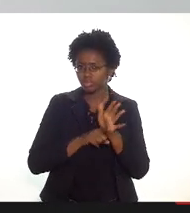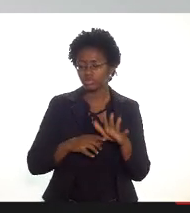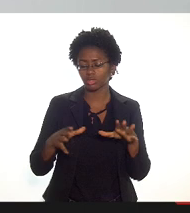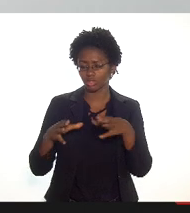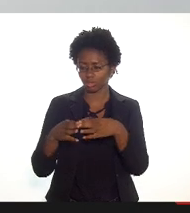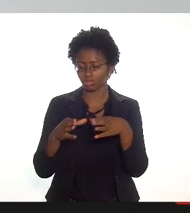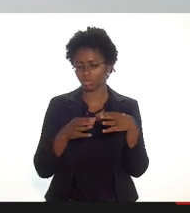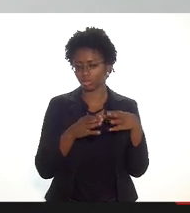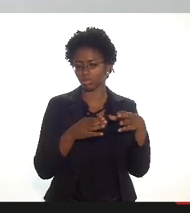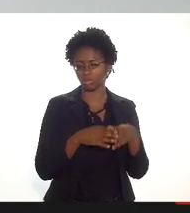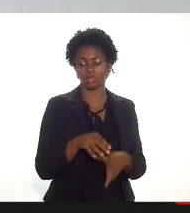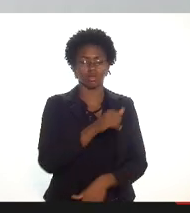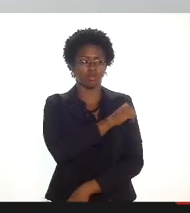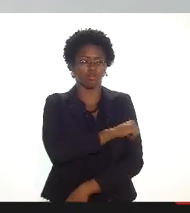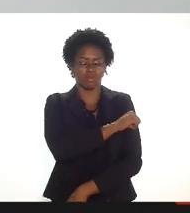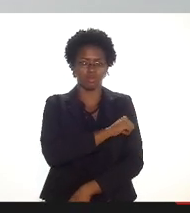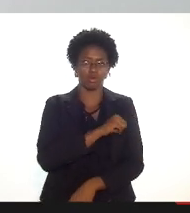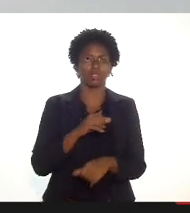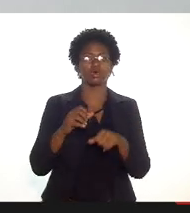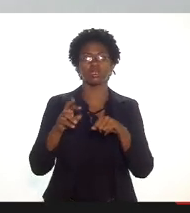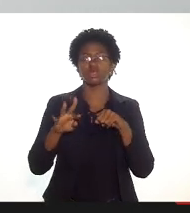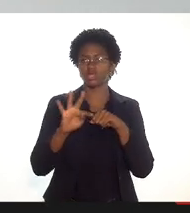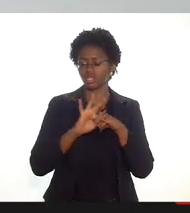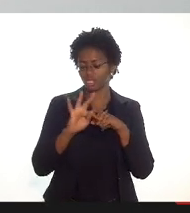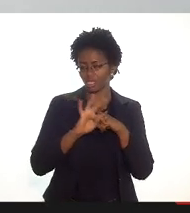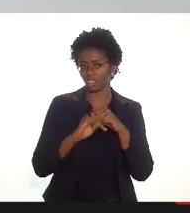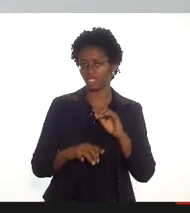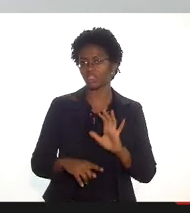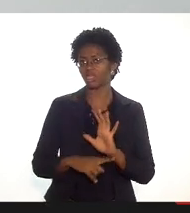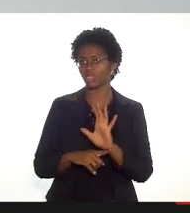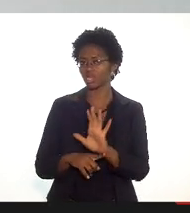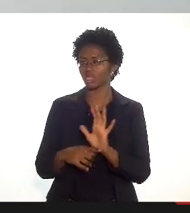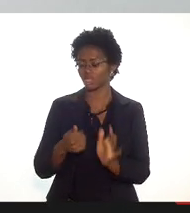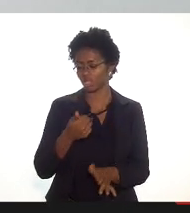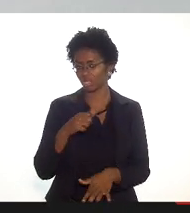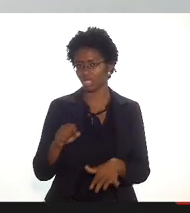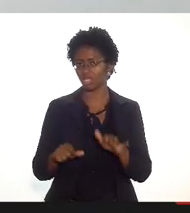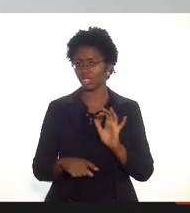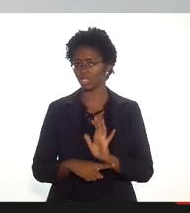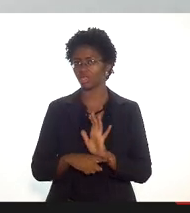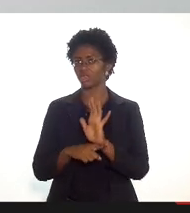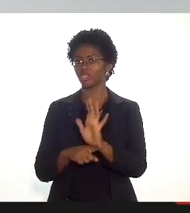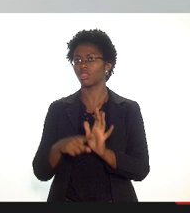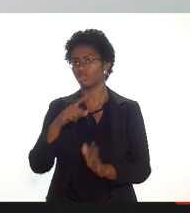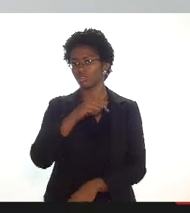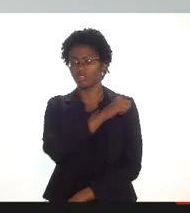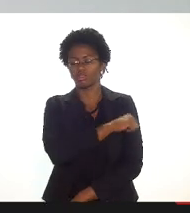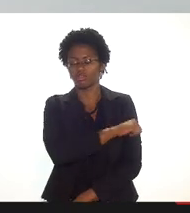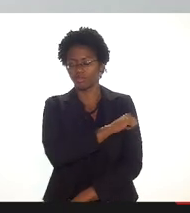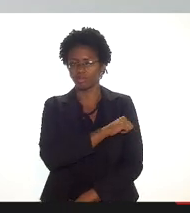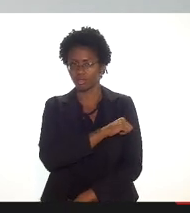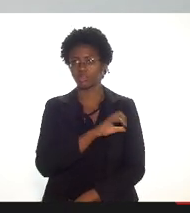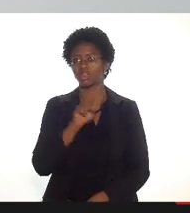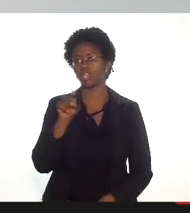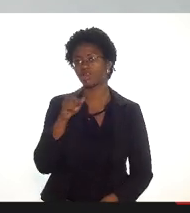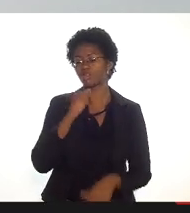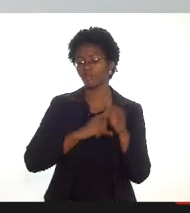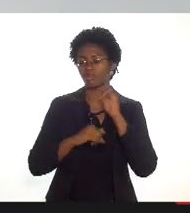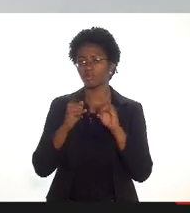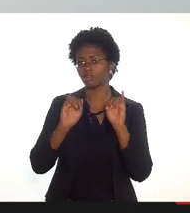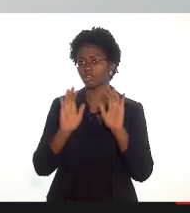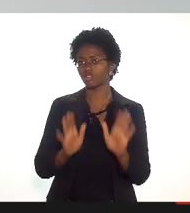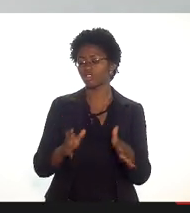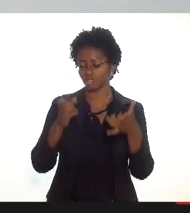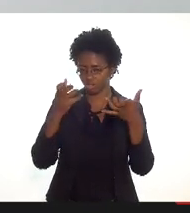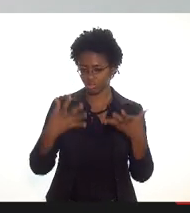então, enfermeiros técnicos e auxiliares de enfermagem, né? E só esse dado já justificaria aí uma série de